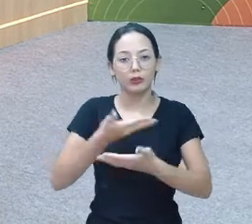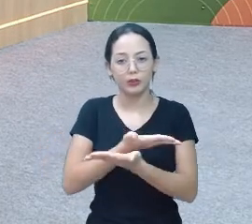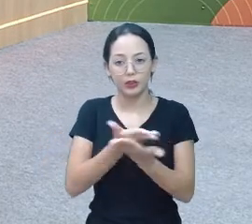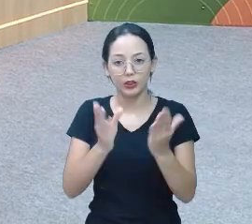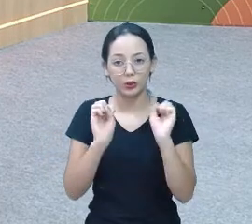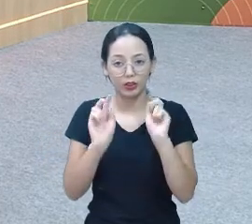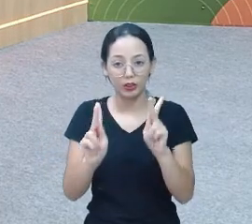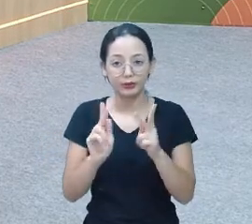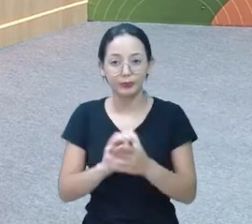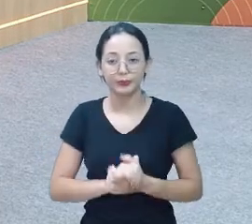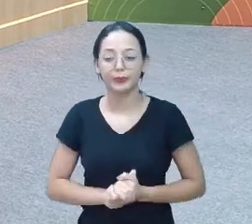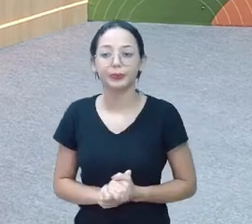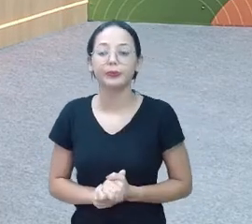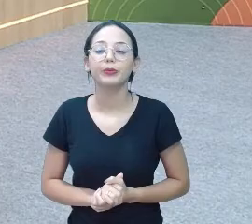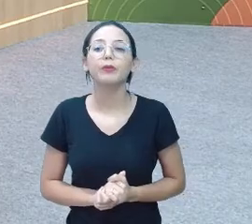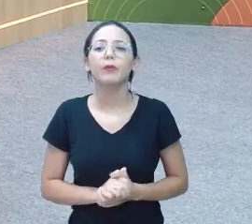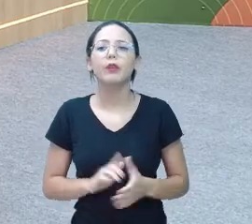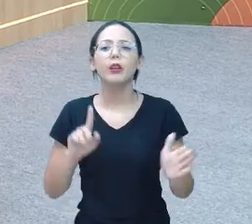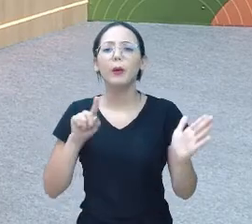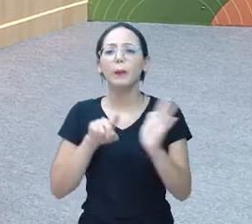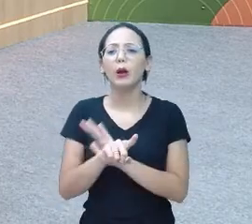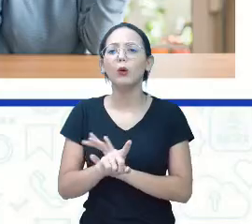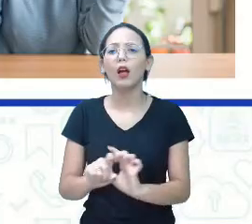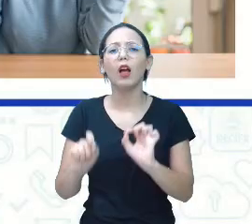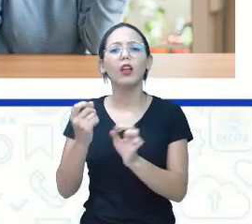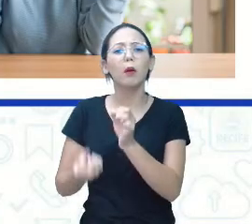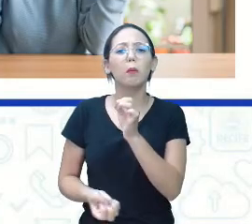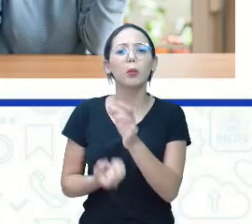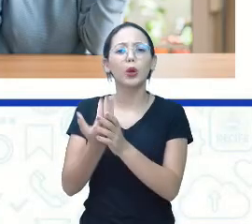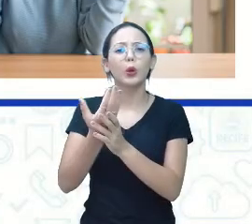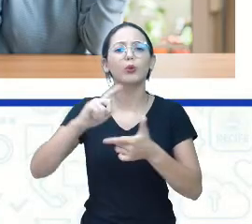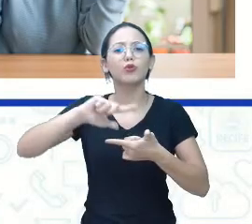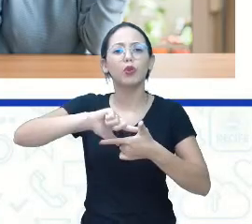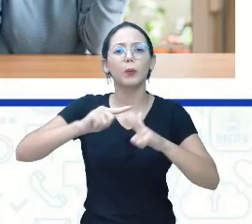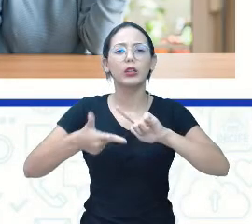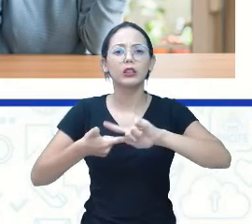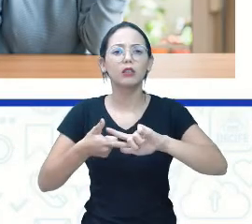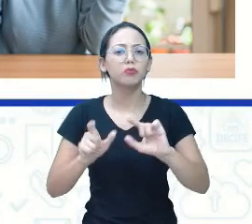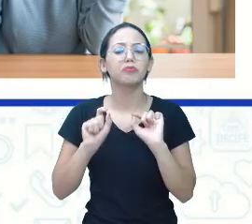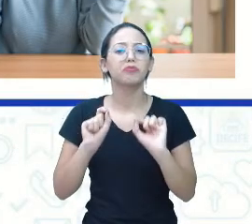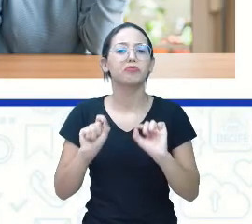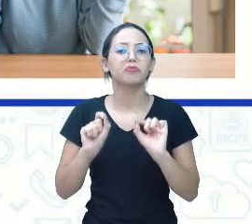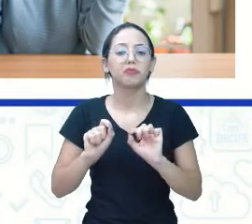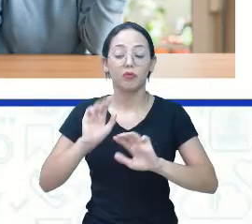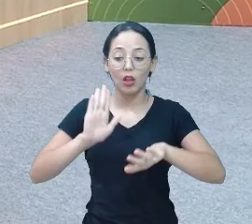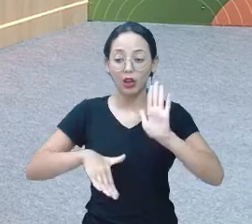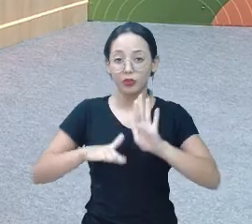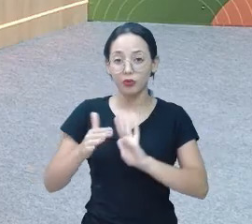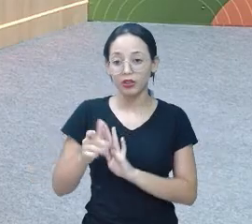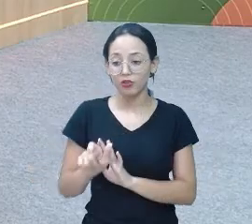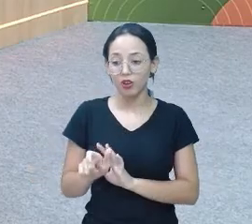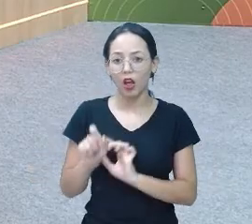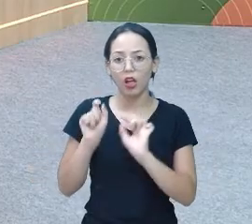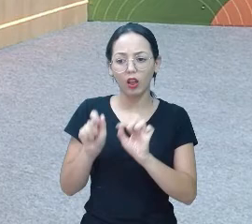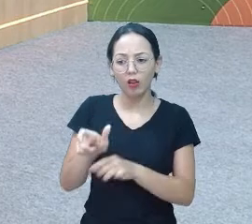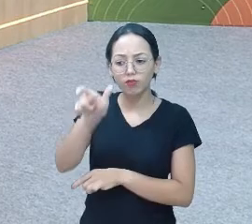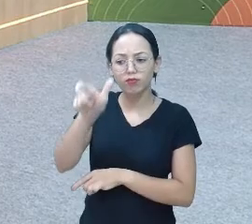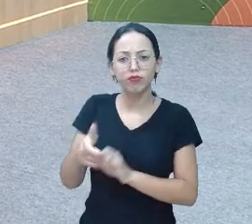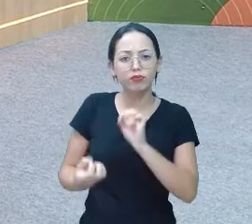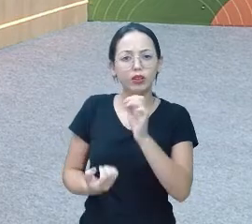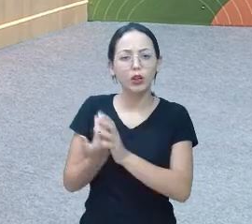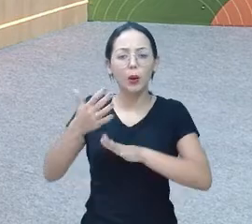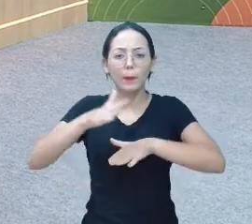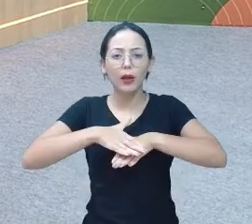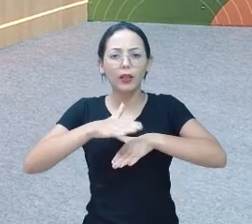tá certo? Então a primeira pergunta que a gente faz é quem inventou a geometria? Muitas vezes a pergunta é quem inventou a matemática e a